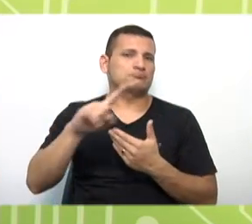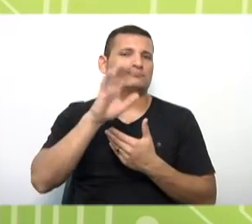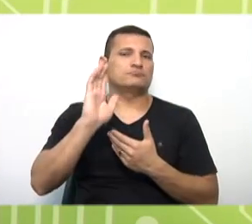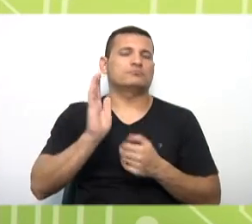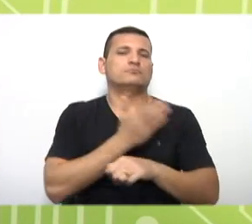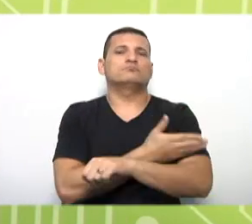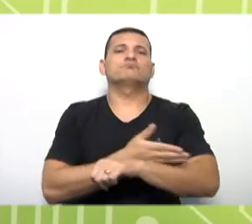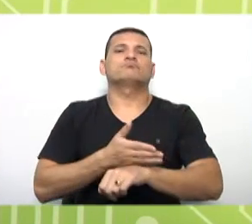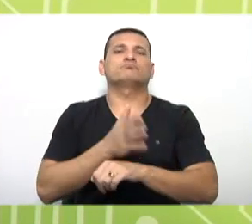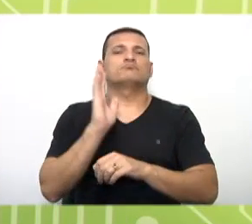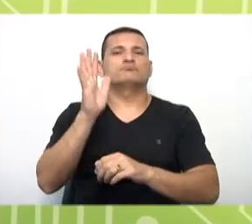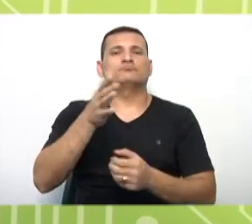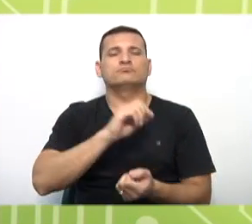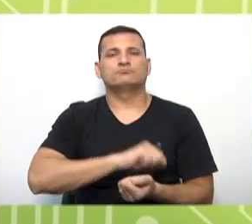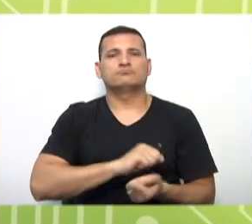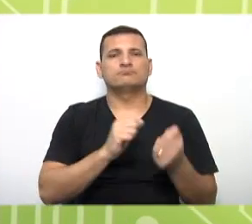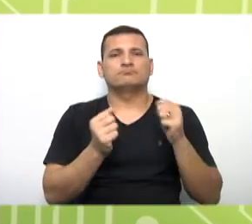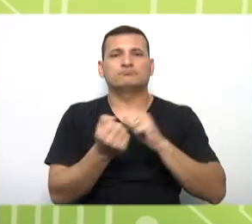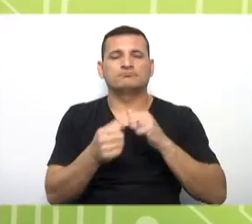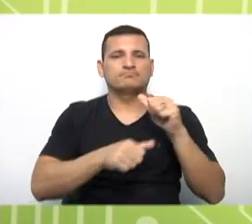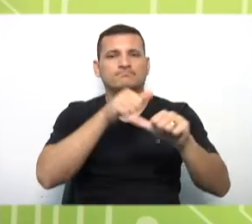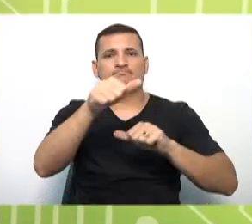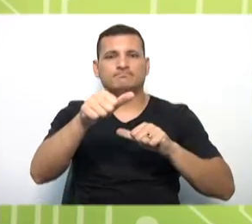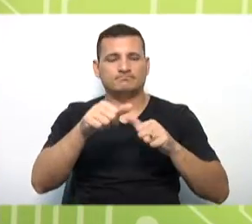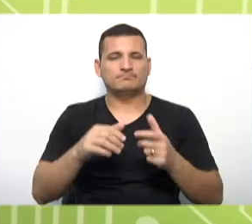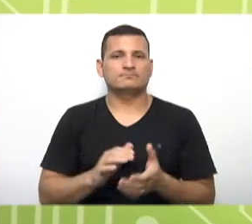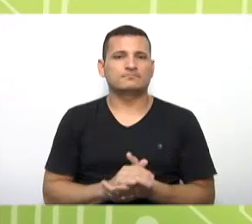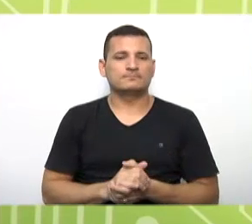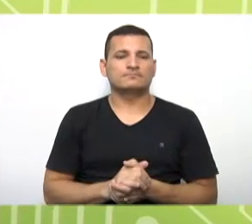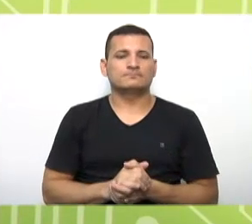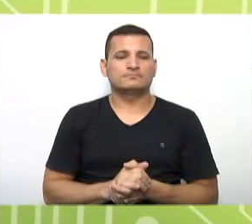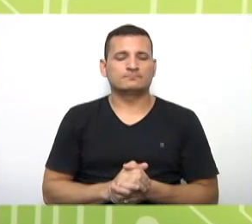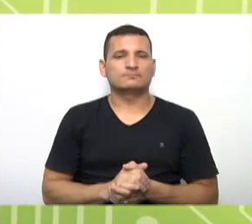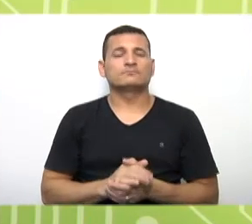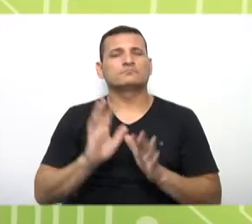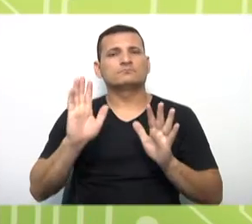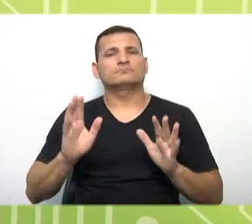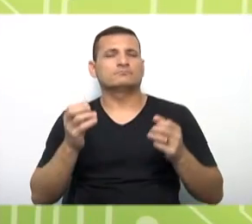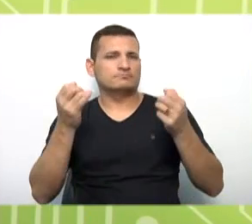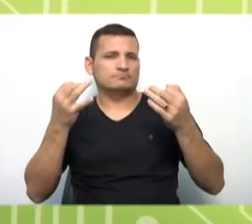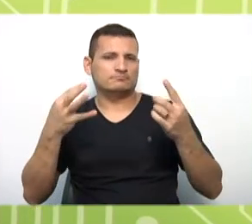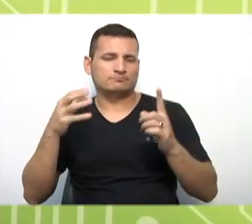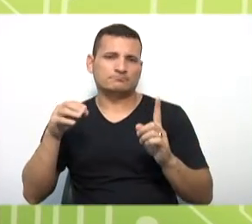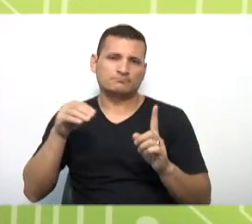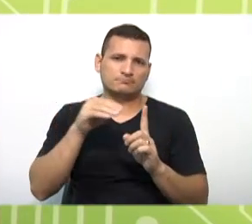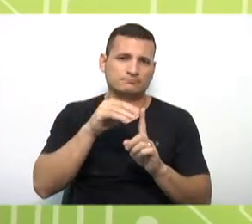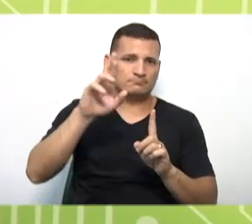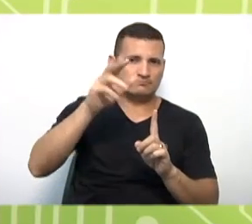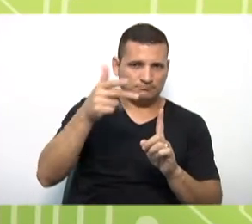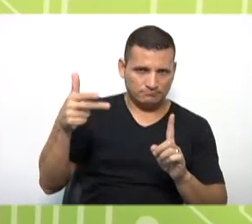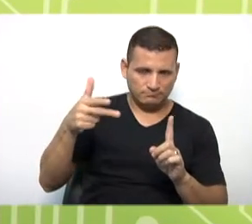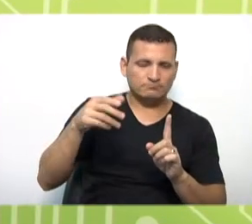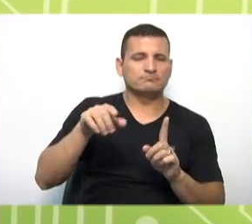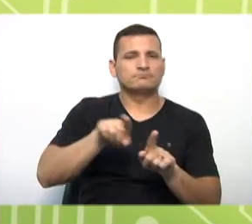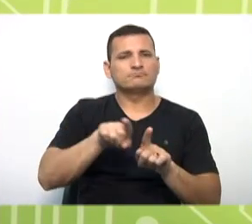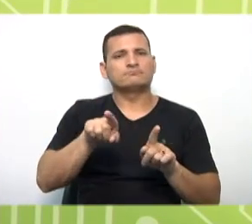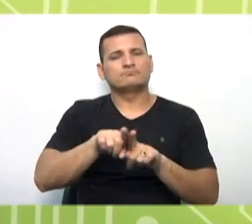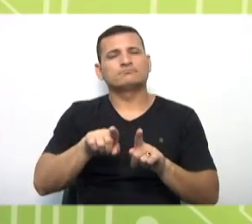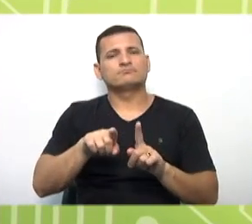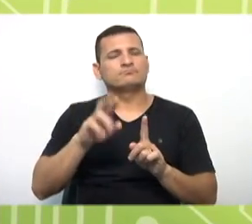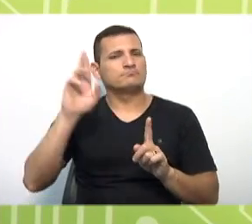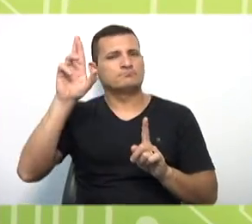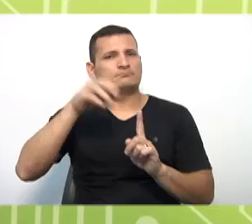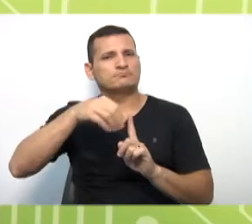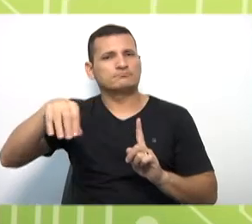e já estão adaptados a essa mudança. Falamos sobre centralização e descentralização, e aí nós